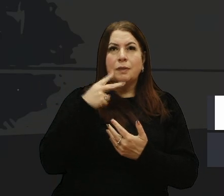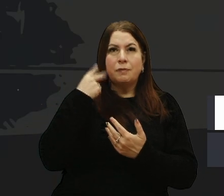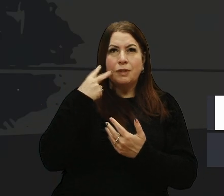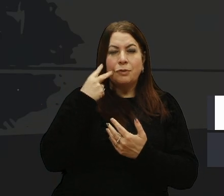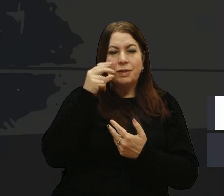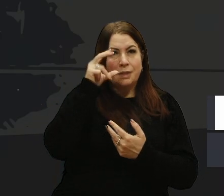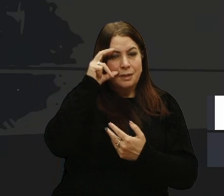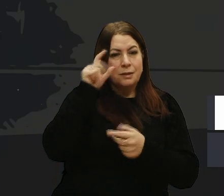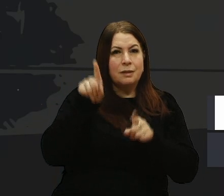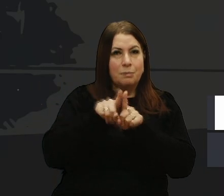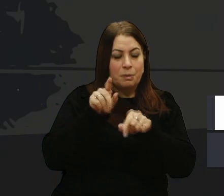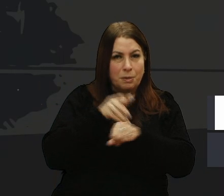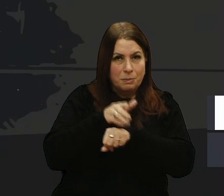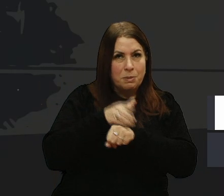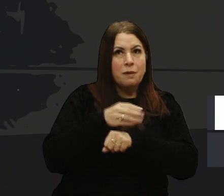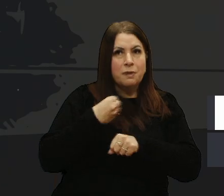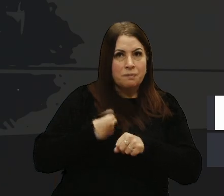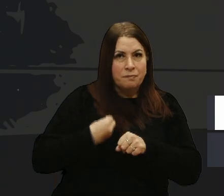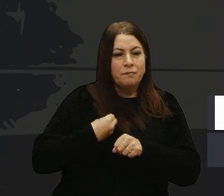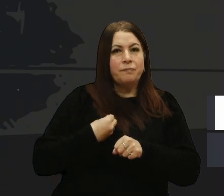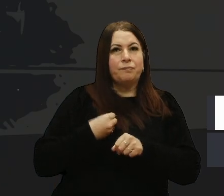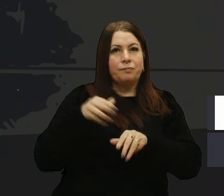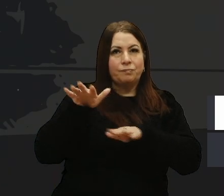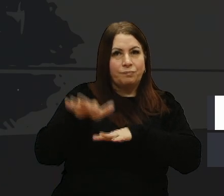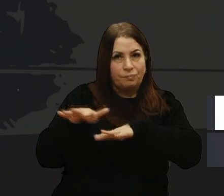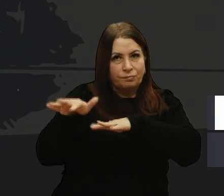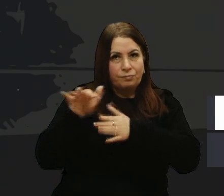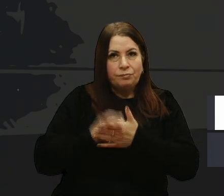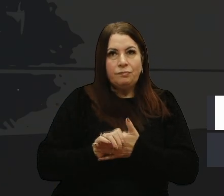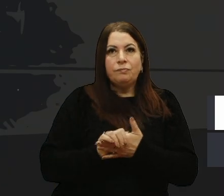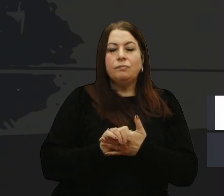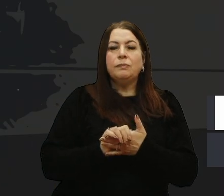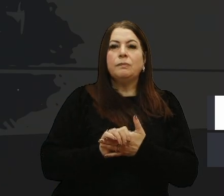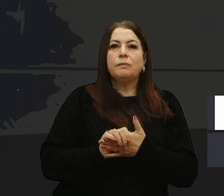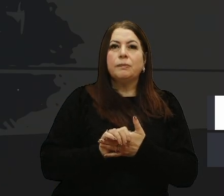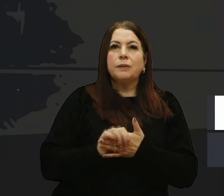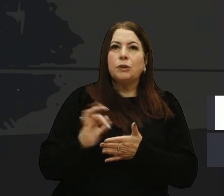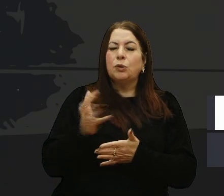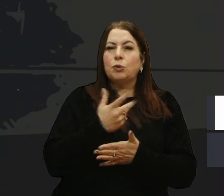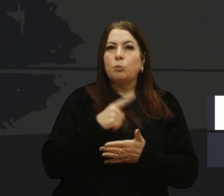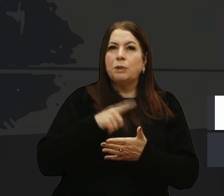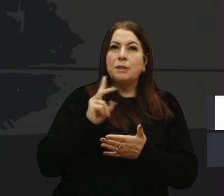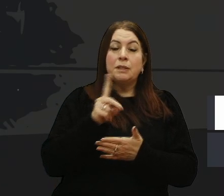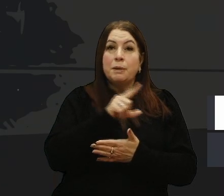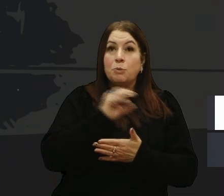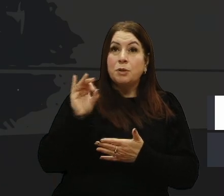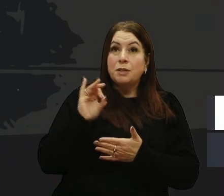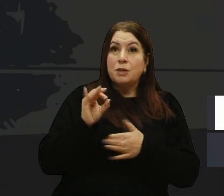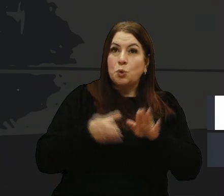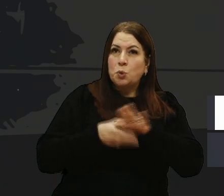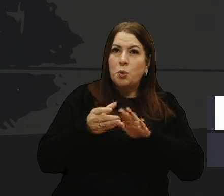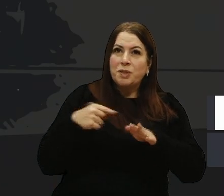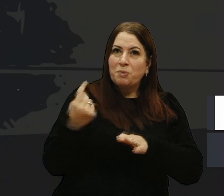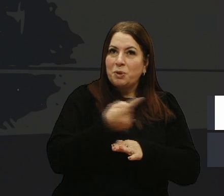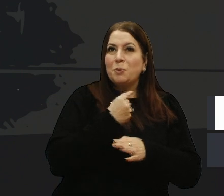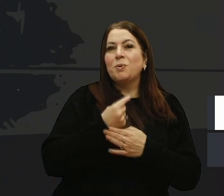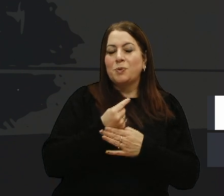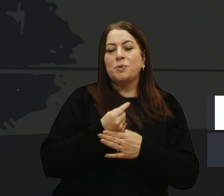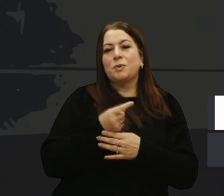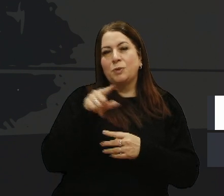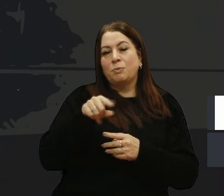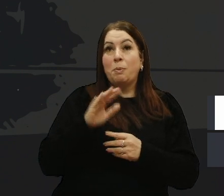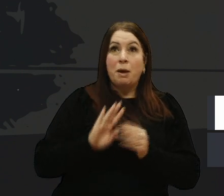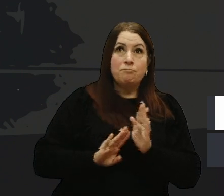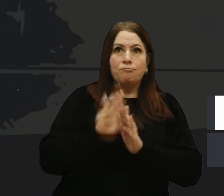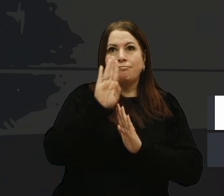Sandra, inclusive, participava ativamente dos desfiles, e encantou a todos e teve 100% de recomendação. Então, esse foi um dos pontos altos